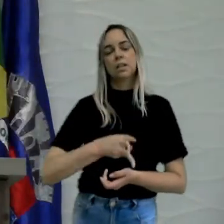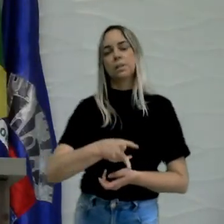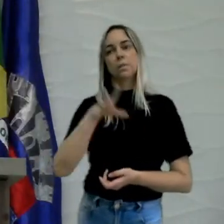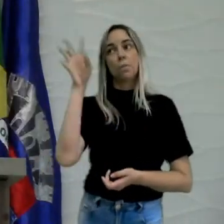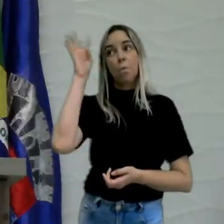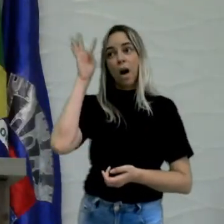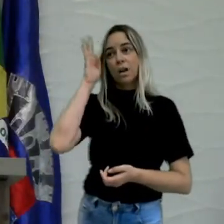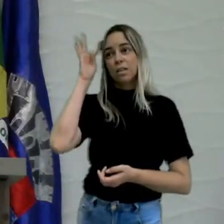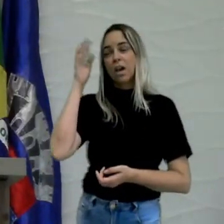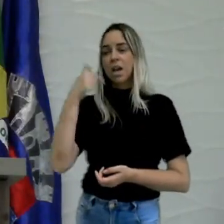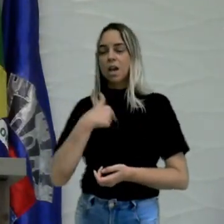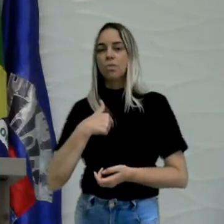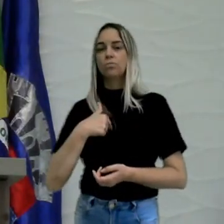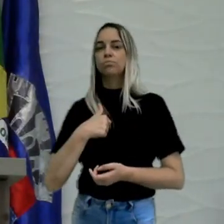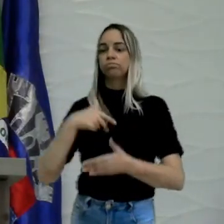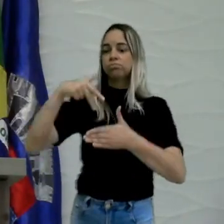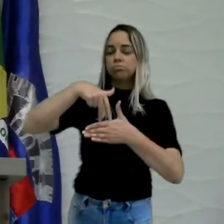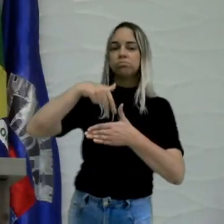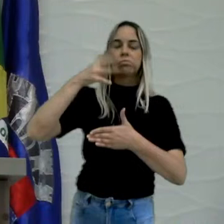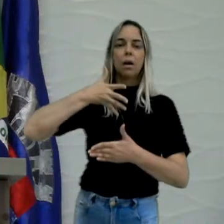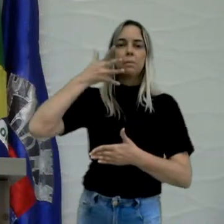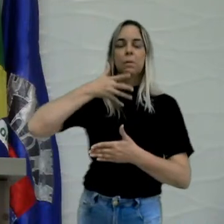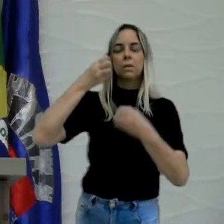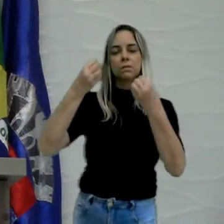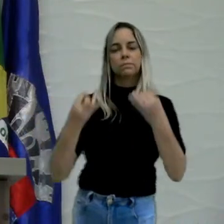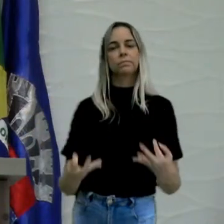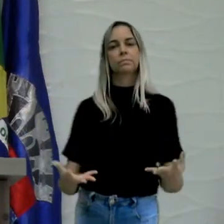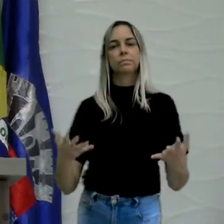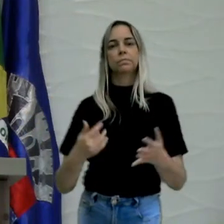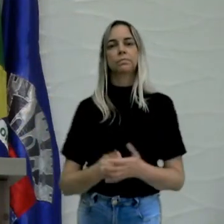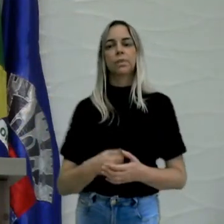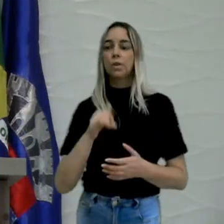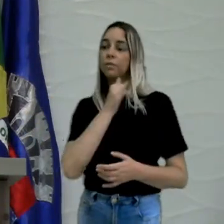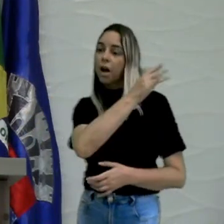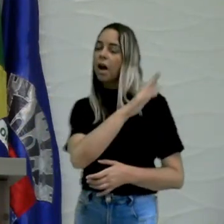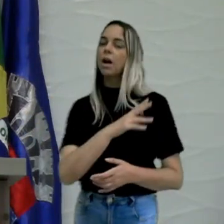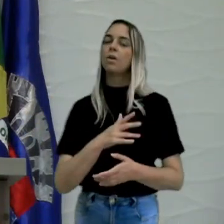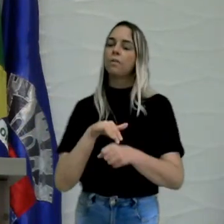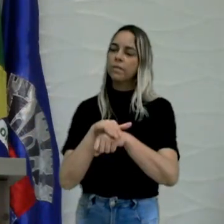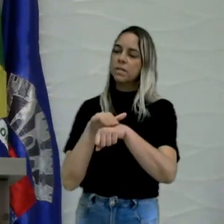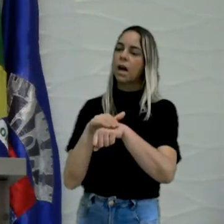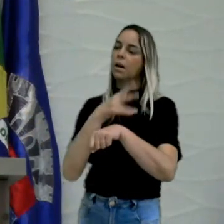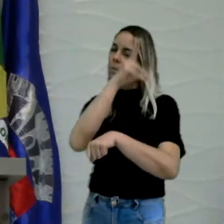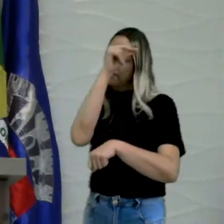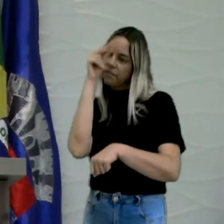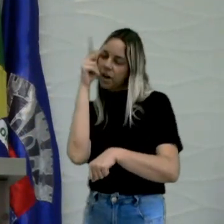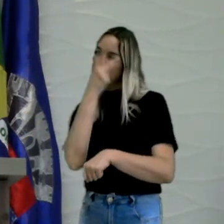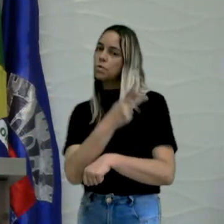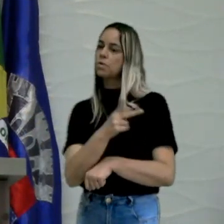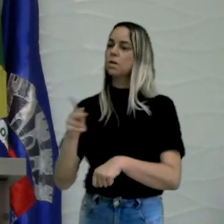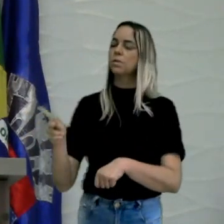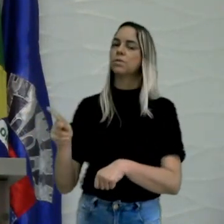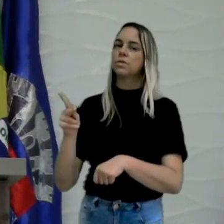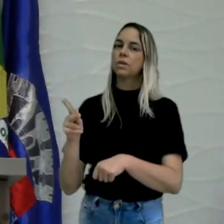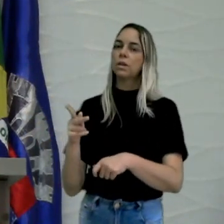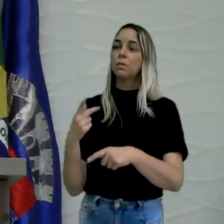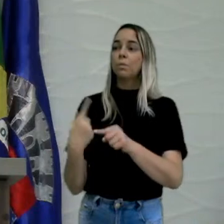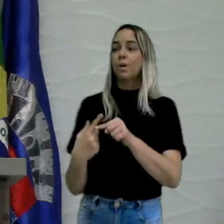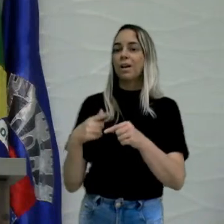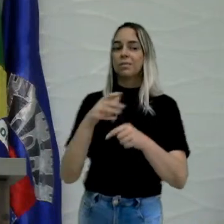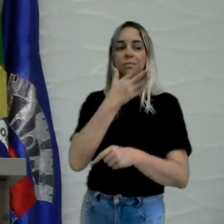isso. Falo com o prefeito de vocês. Diga a ele que essas crianças necessitam de